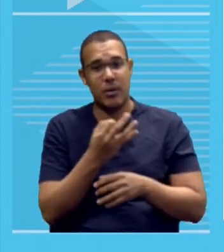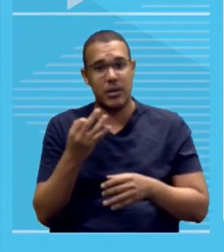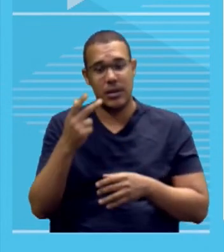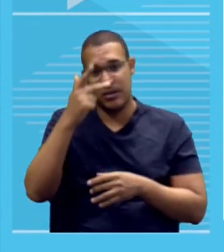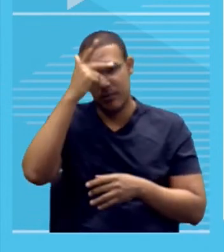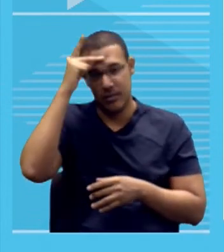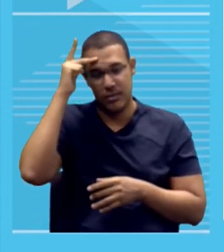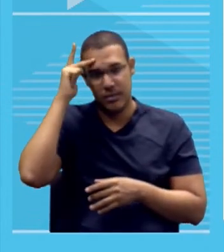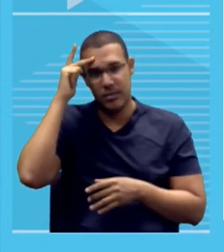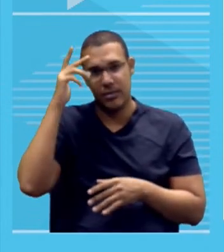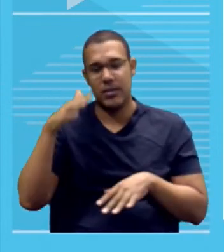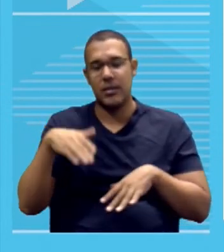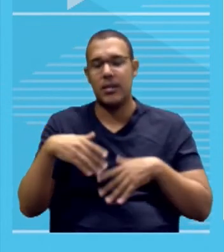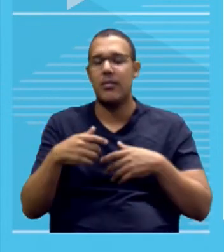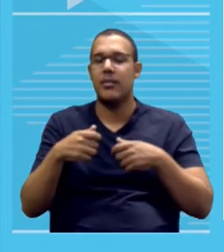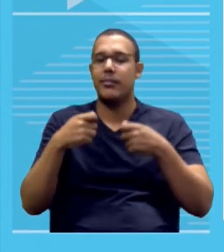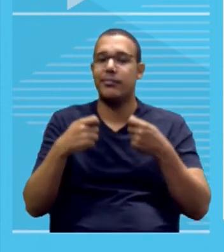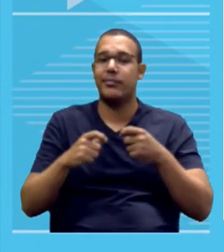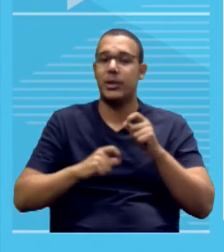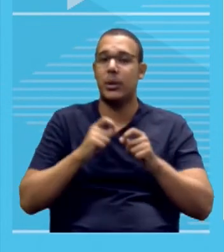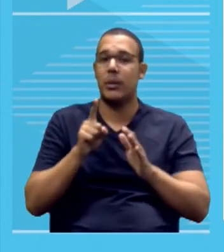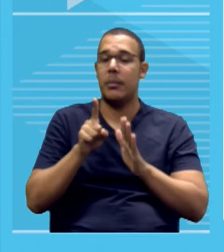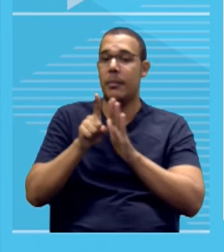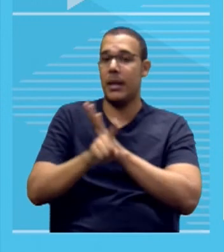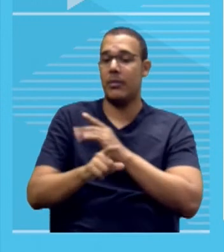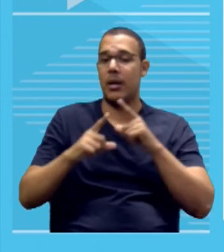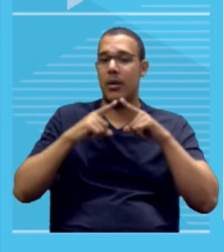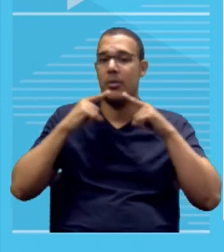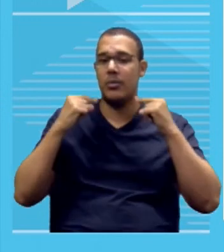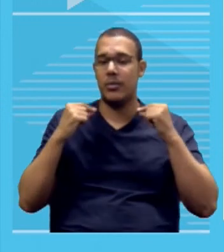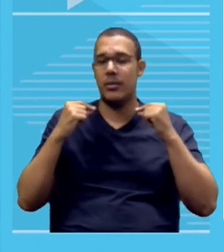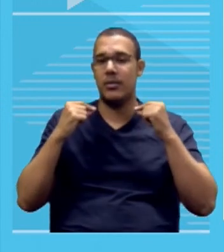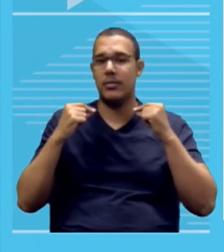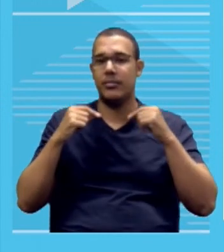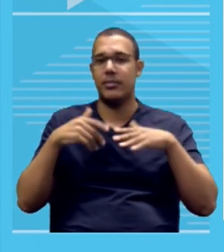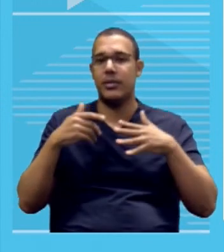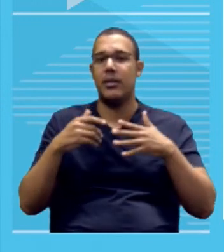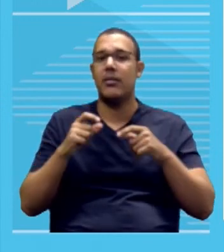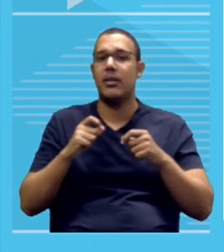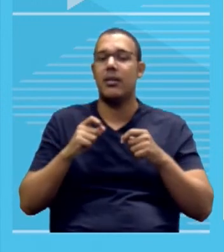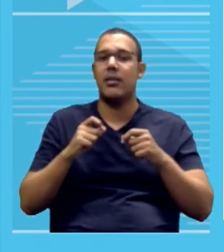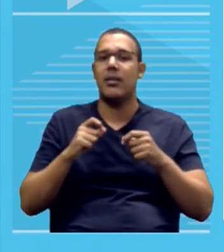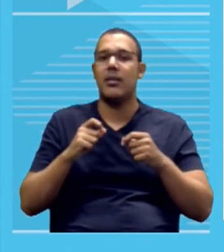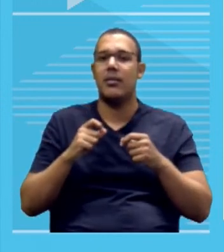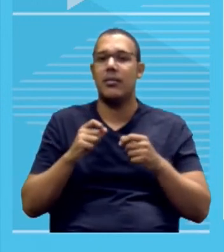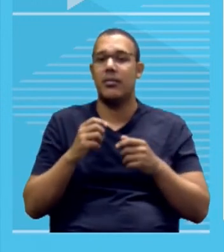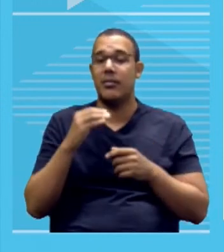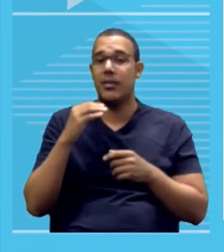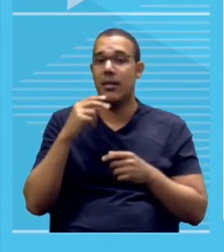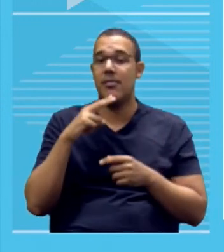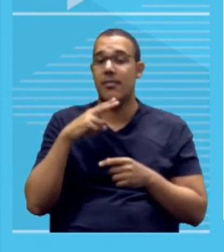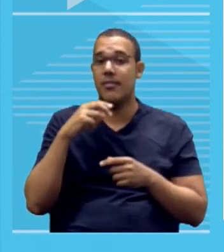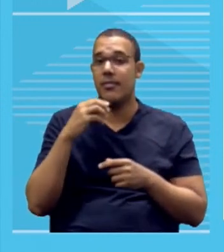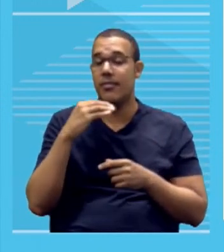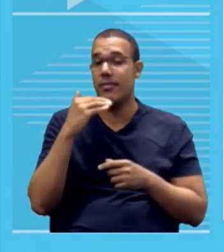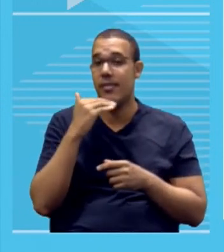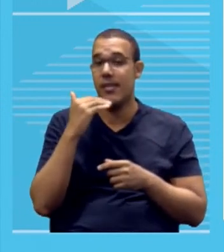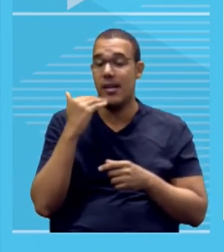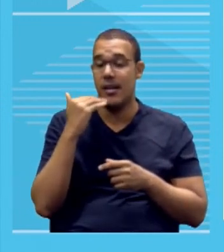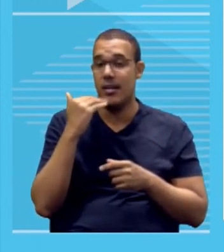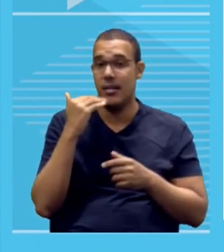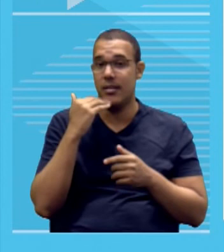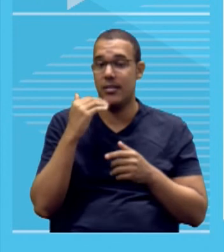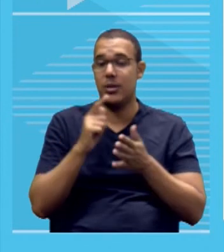isso você de novo vai ter que precisar perguntar para o garçom e mais uma vez é uma falha comunicativa falha do nosso